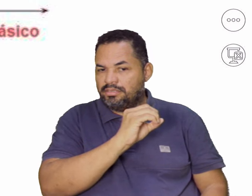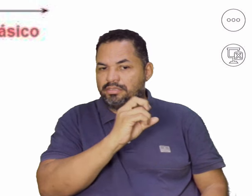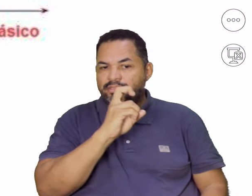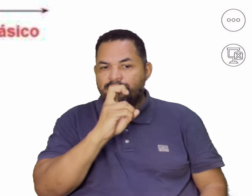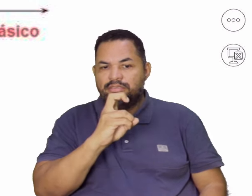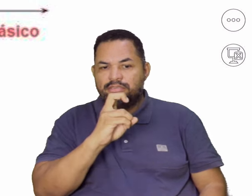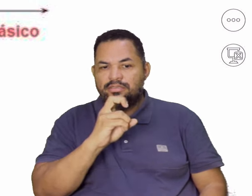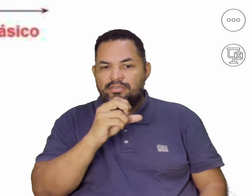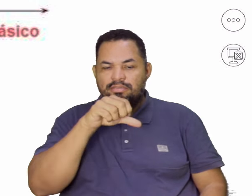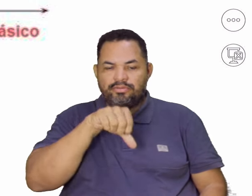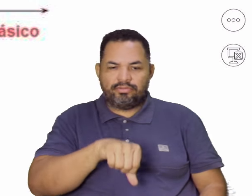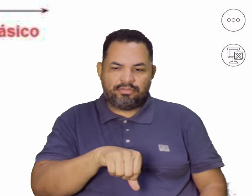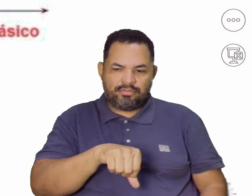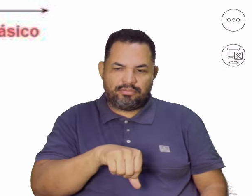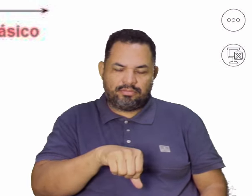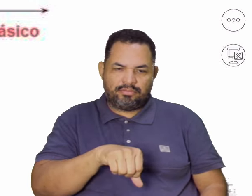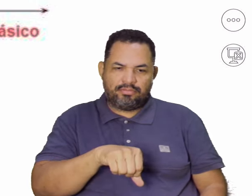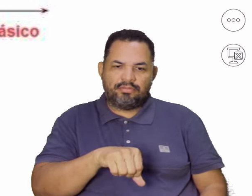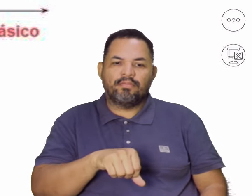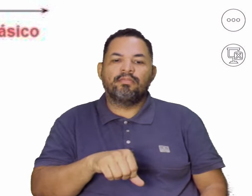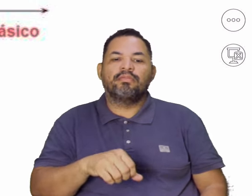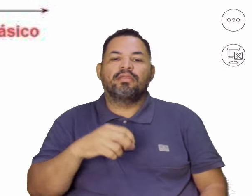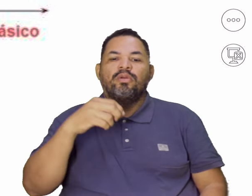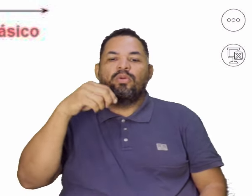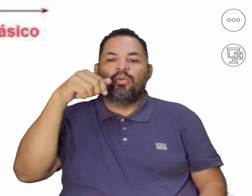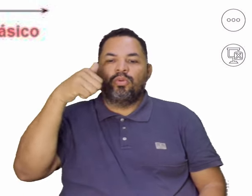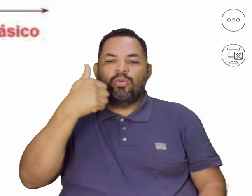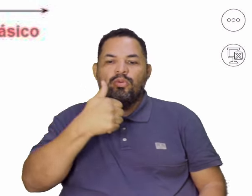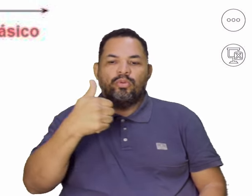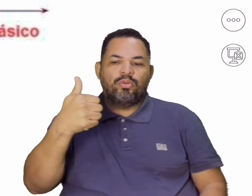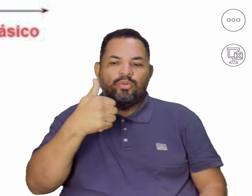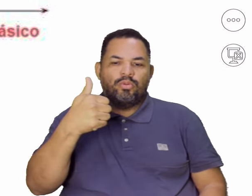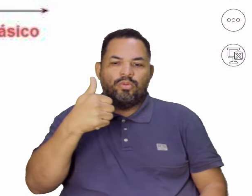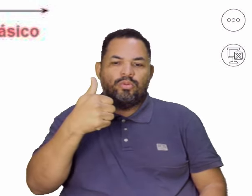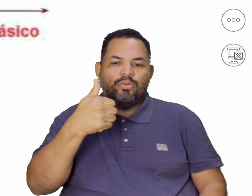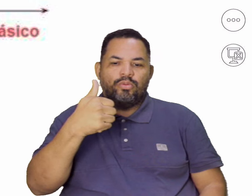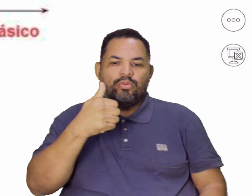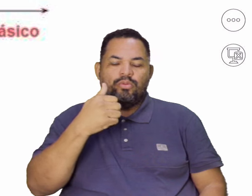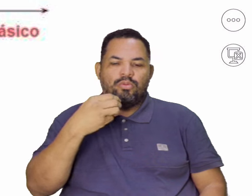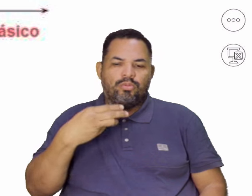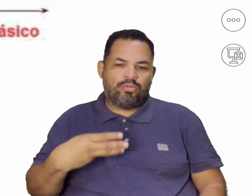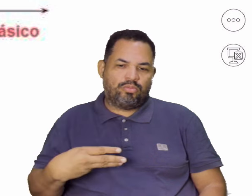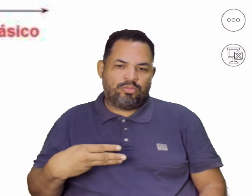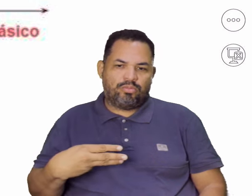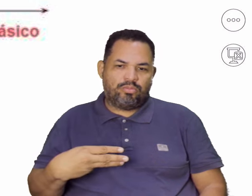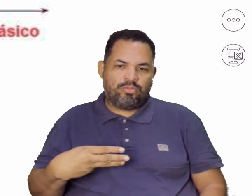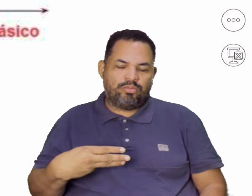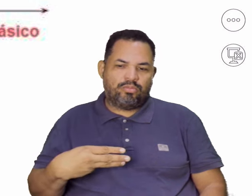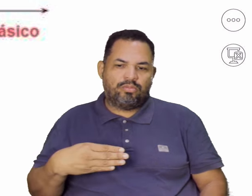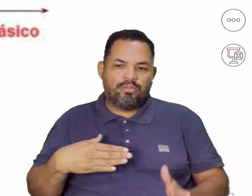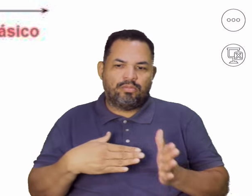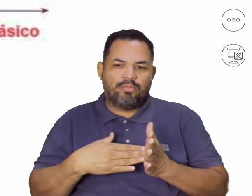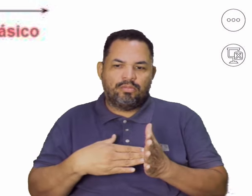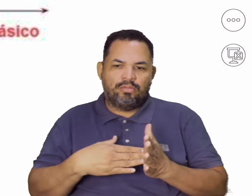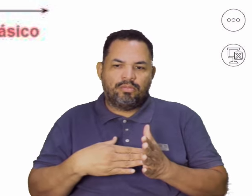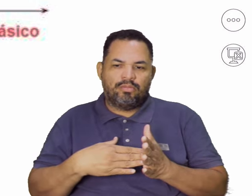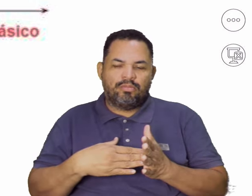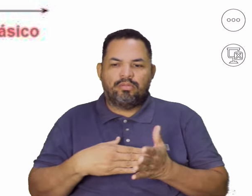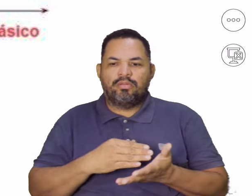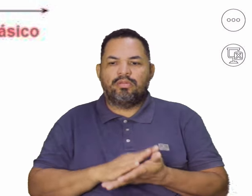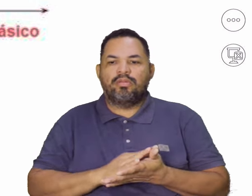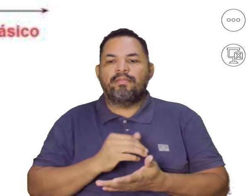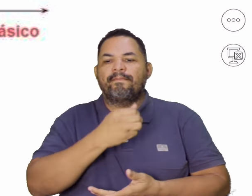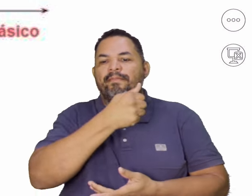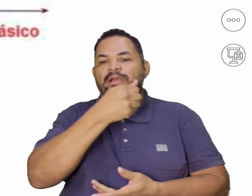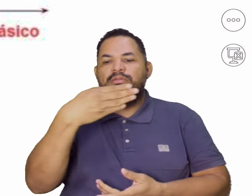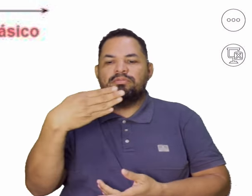5 po é 9 se o PH H for 11 Pooh 3 até chegarmos dizer que se